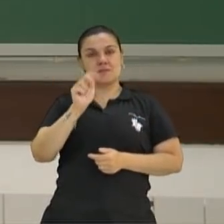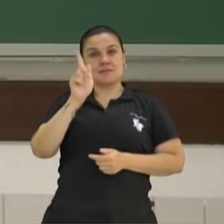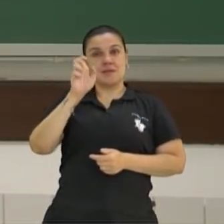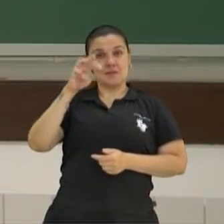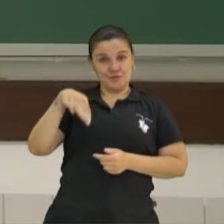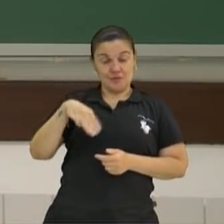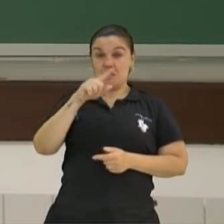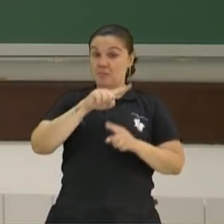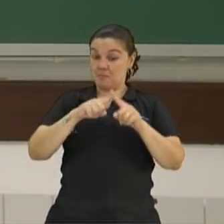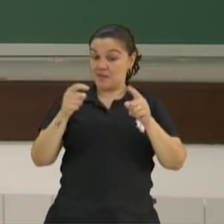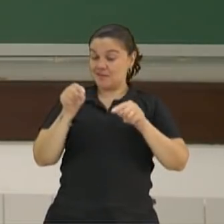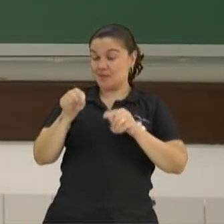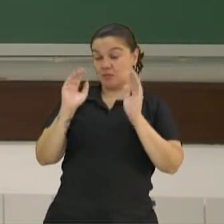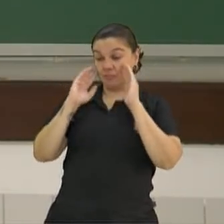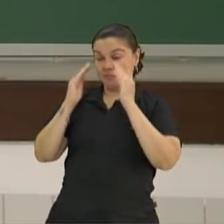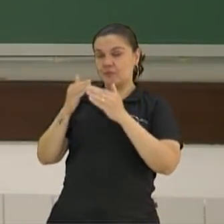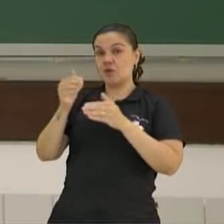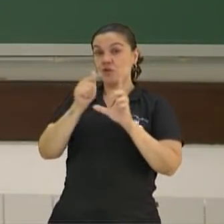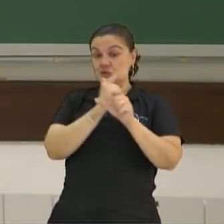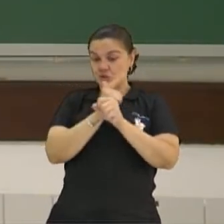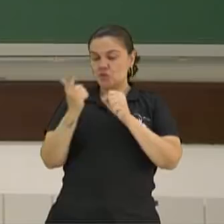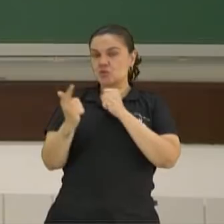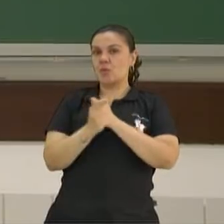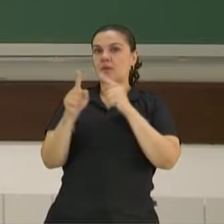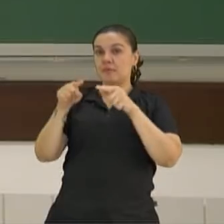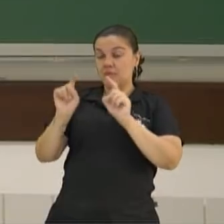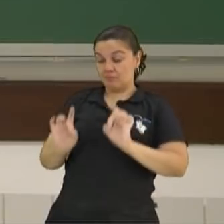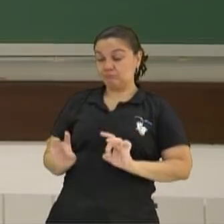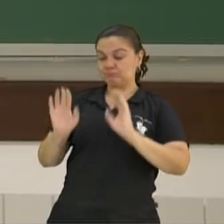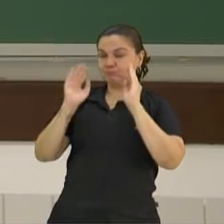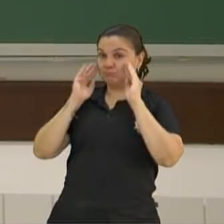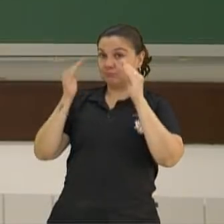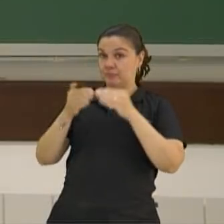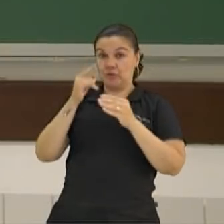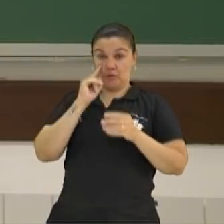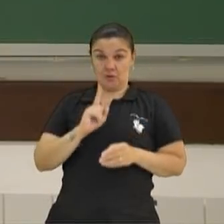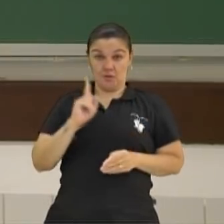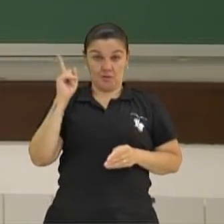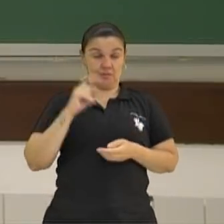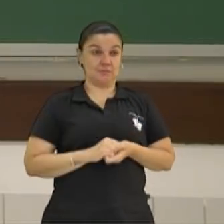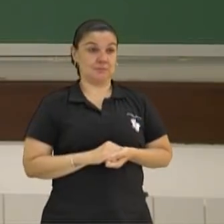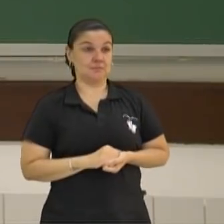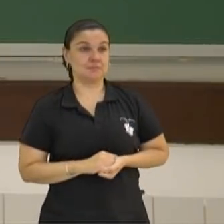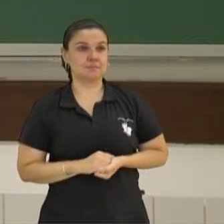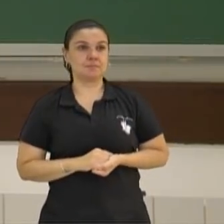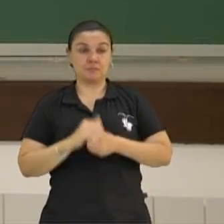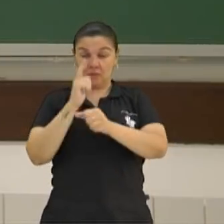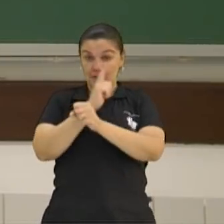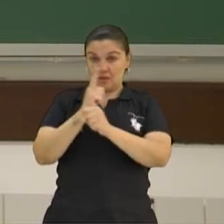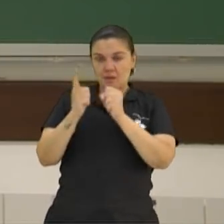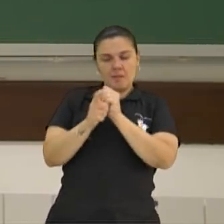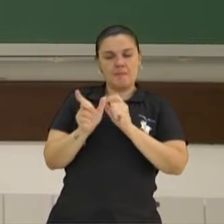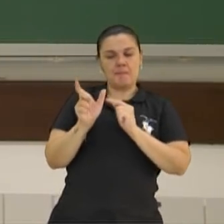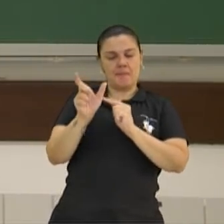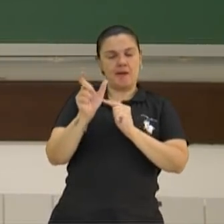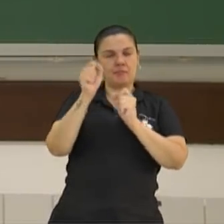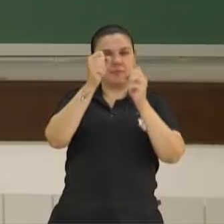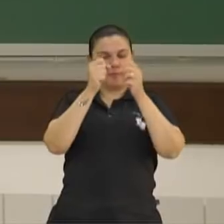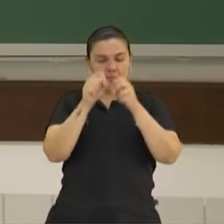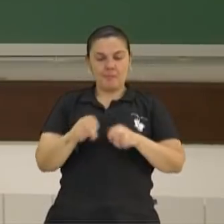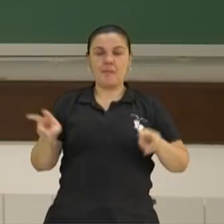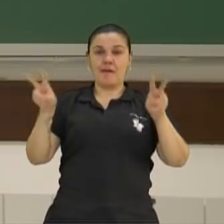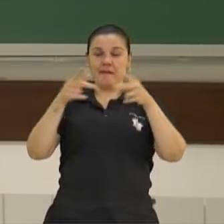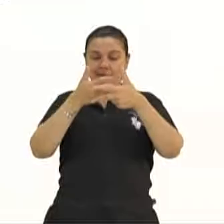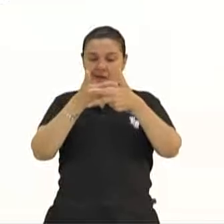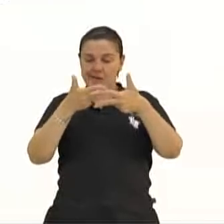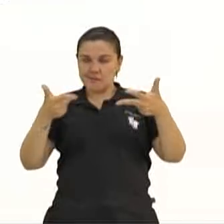a geografia, ele tem algumas características muito específicas. Olha aqui na tela, ó. Para a geografia pode ser entendida como um conjunto